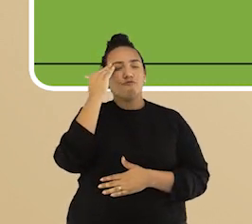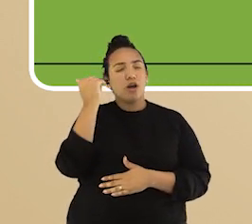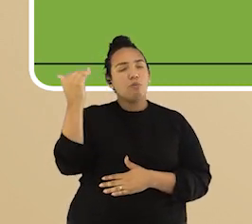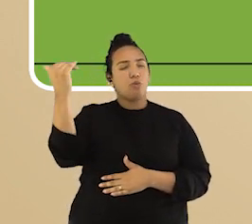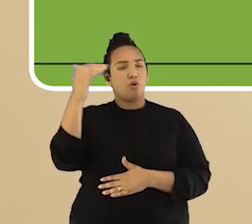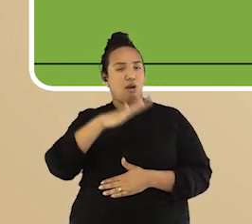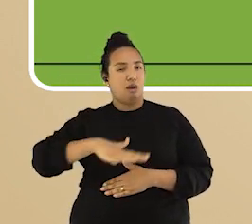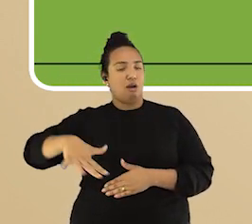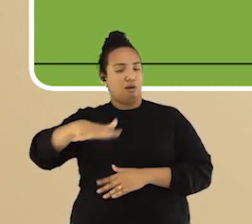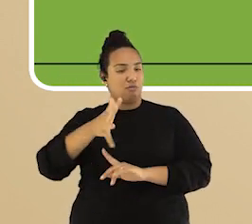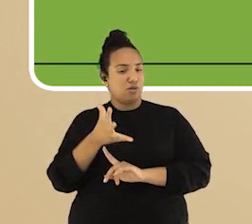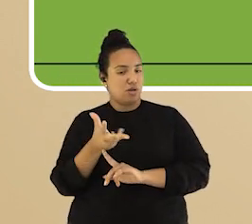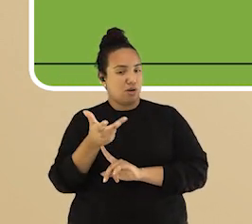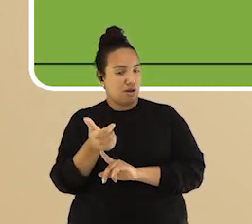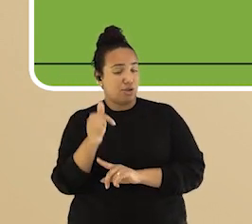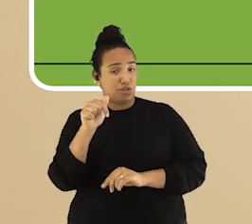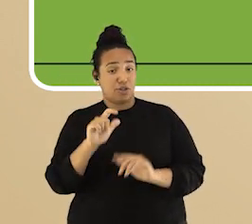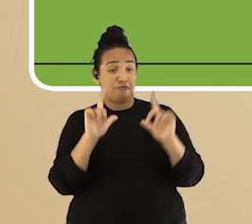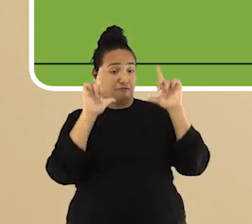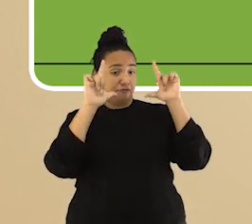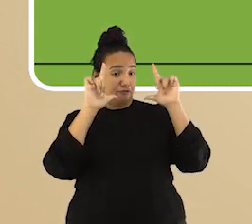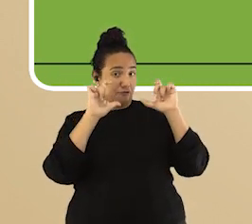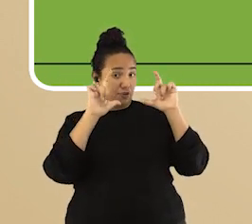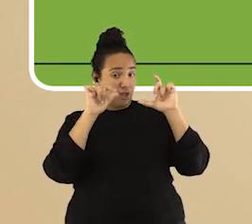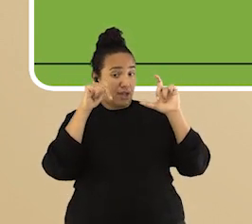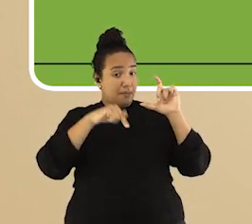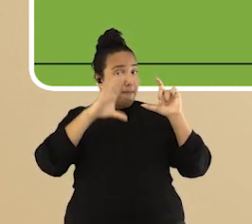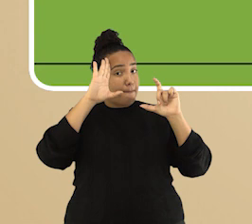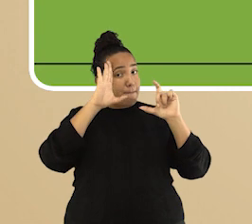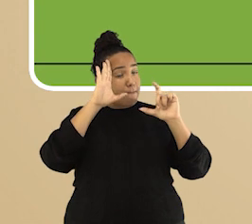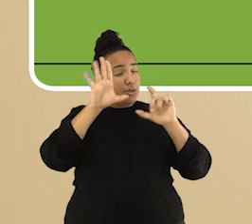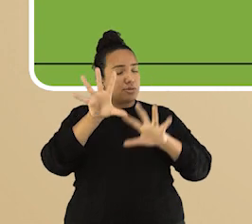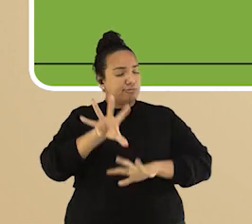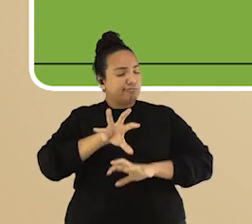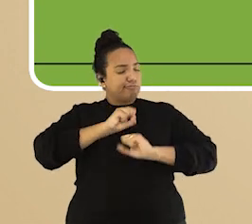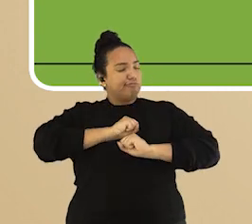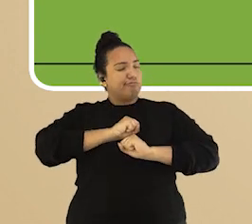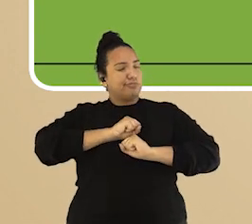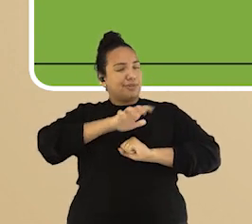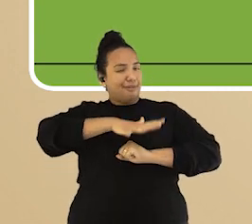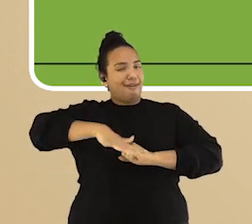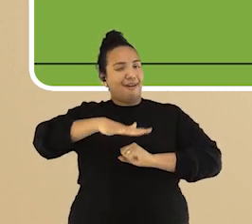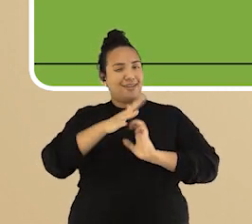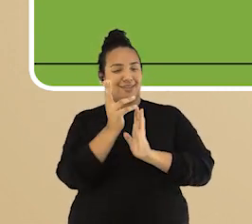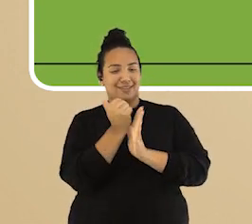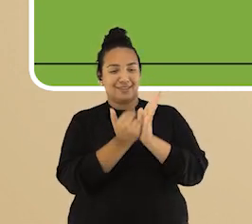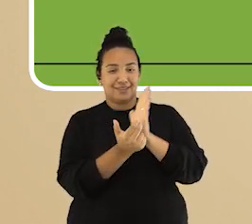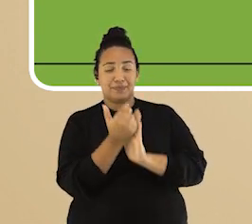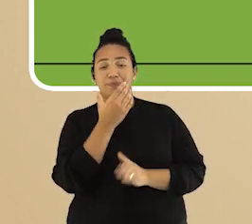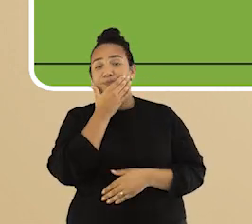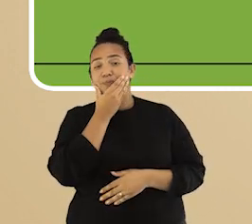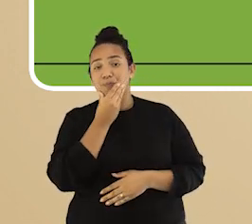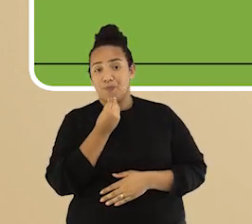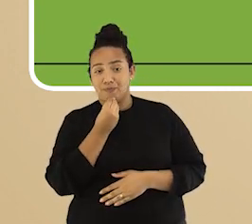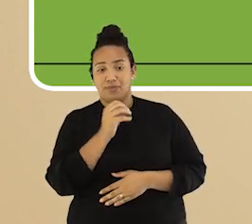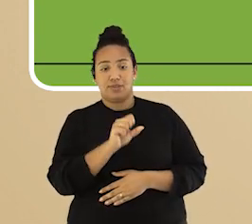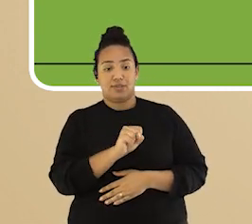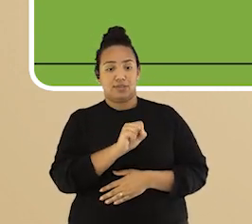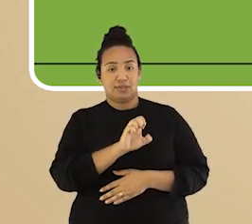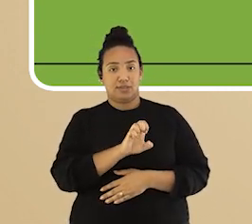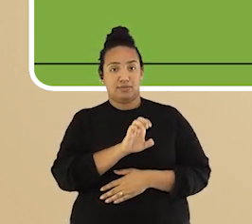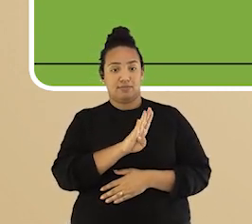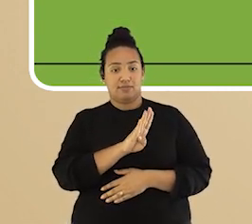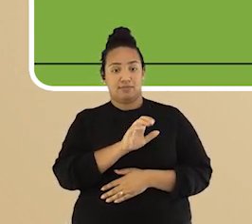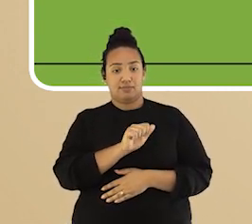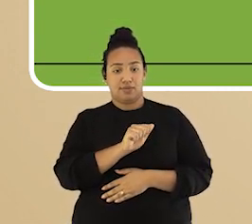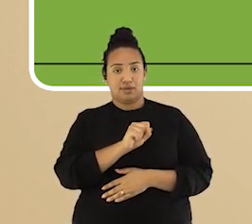artes, que tem a fotografia como ferramenta principal em seus trabalhos, é Sebastião Salgado. Hoje em dia, ele